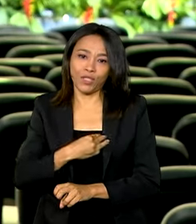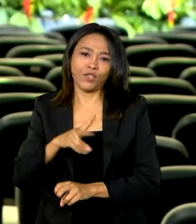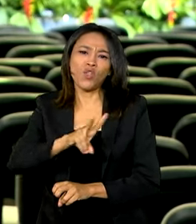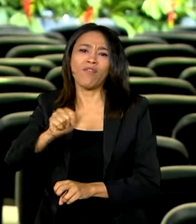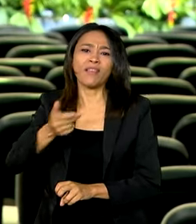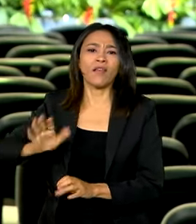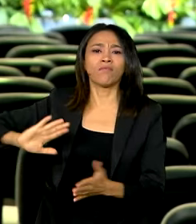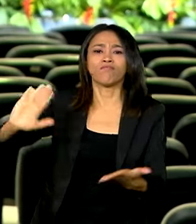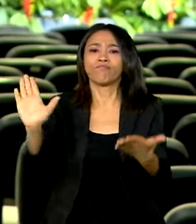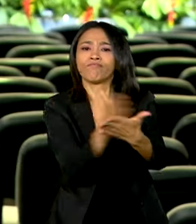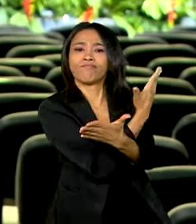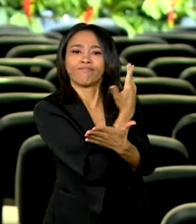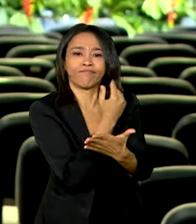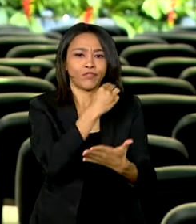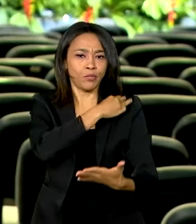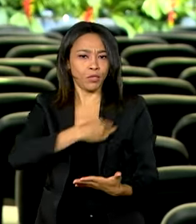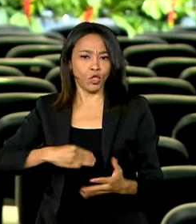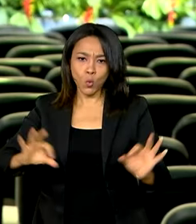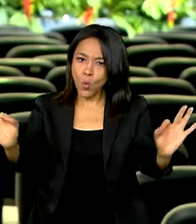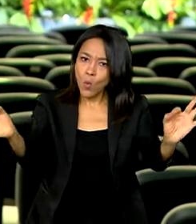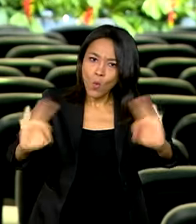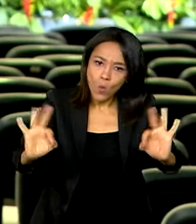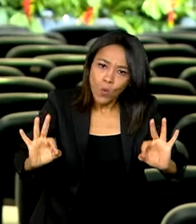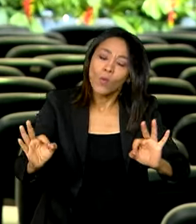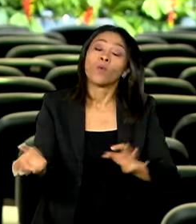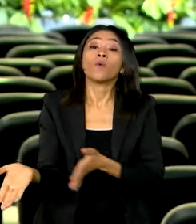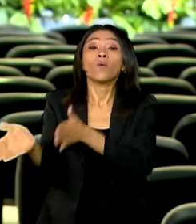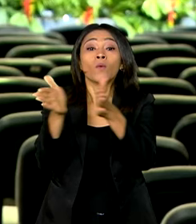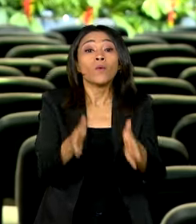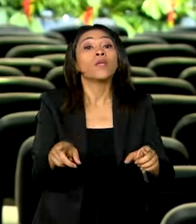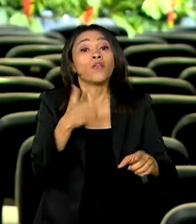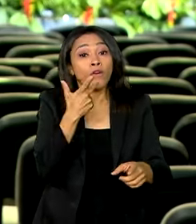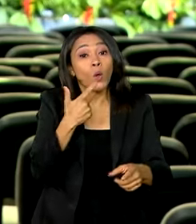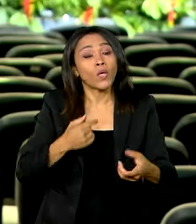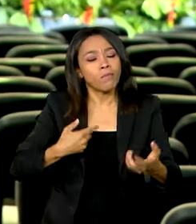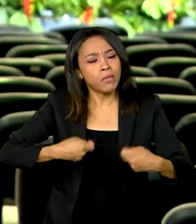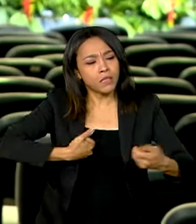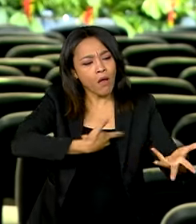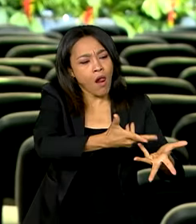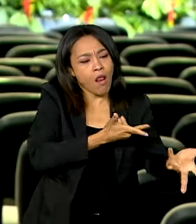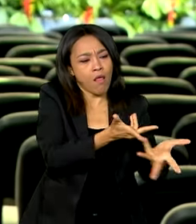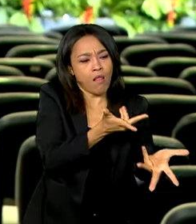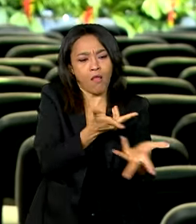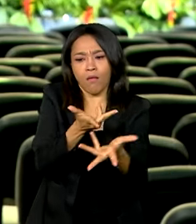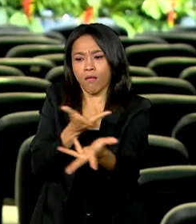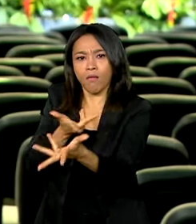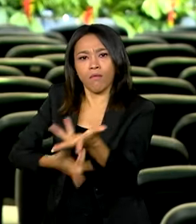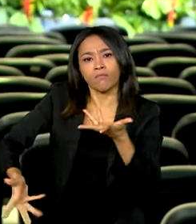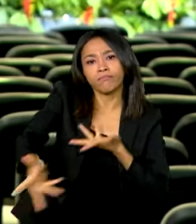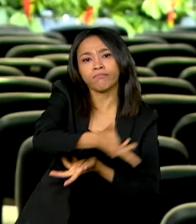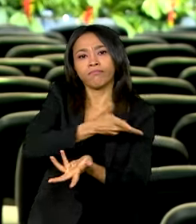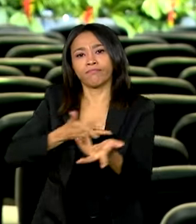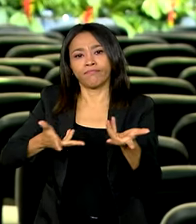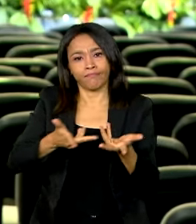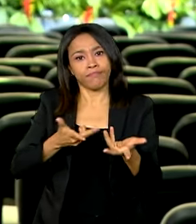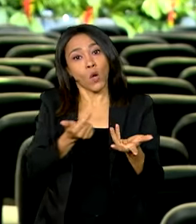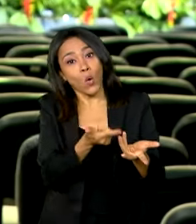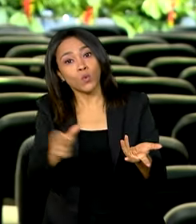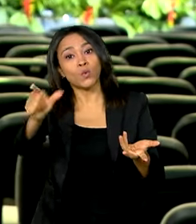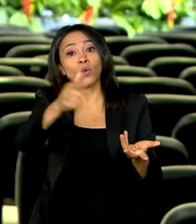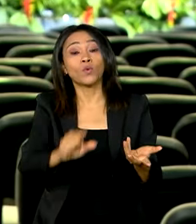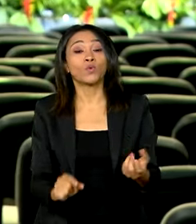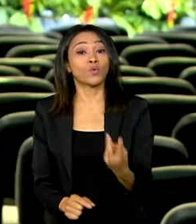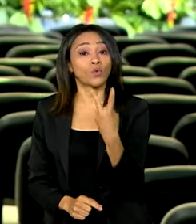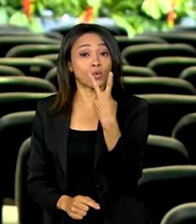reforma ministerial e também destacou a relação civilizada que o governo federal estabeleceu com os outros